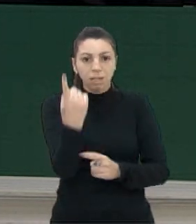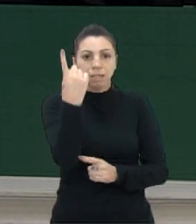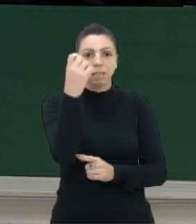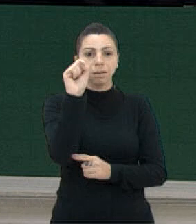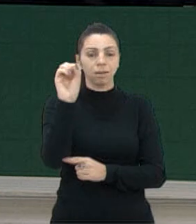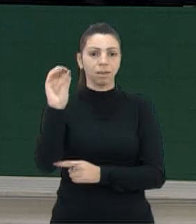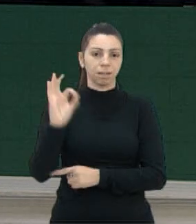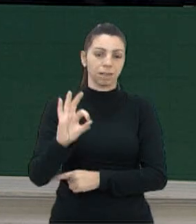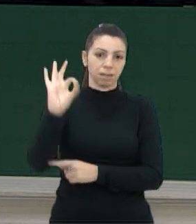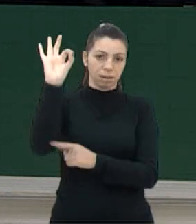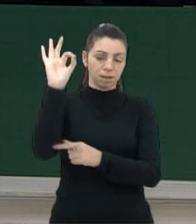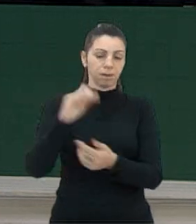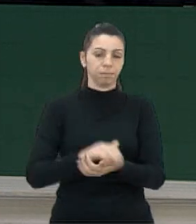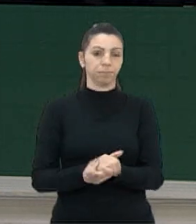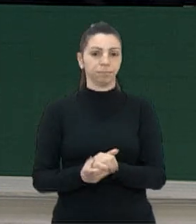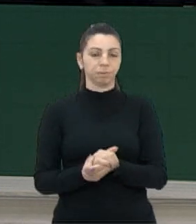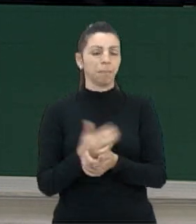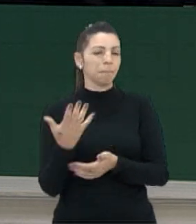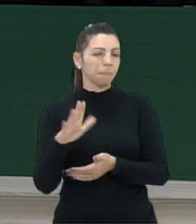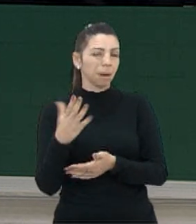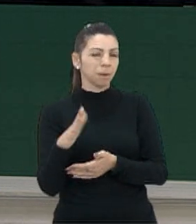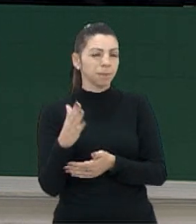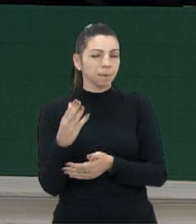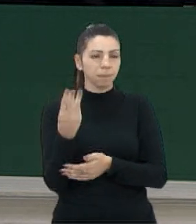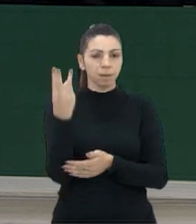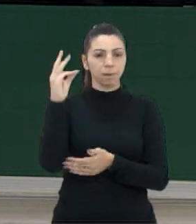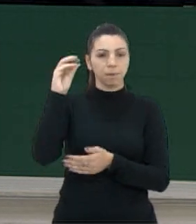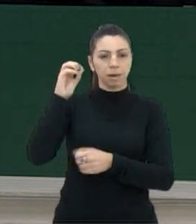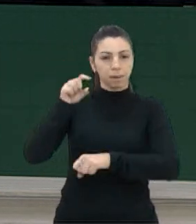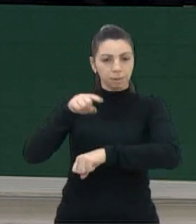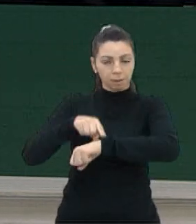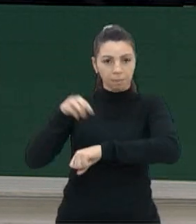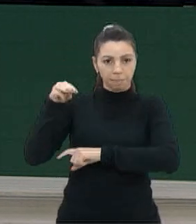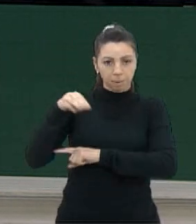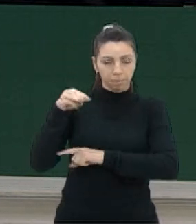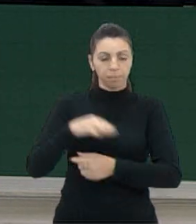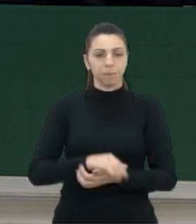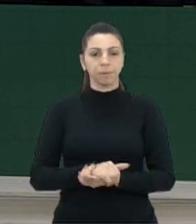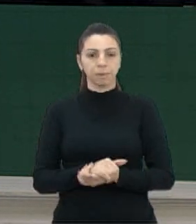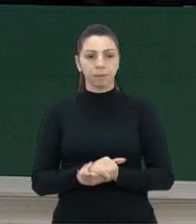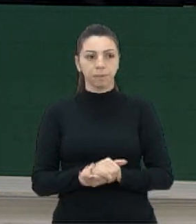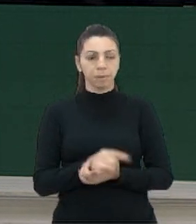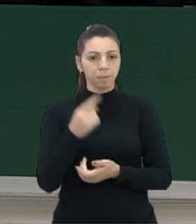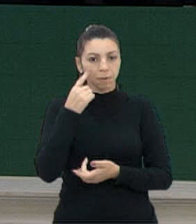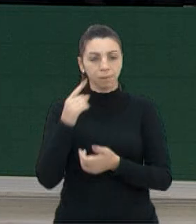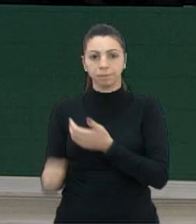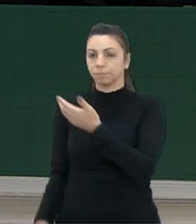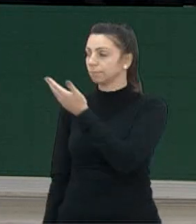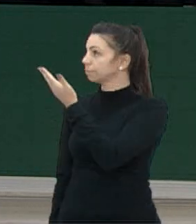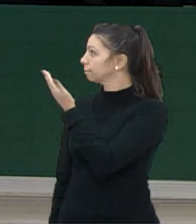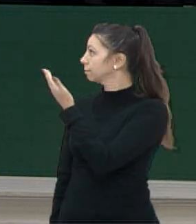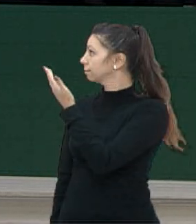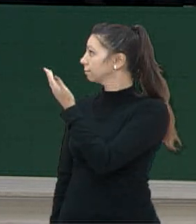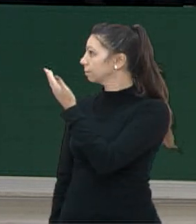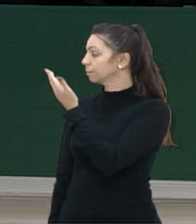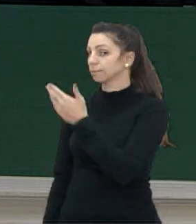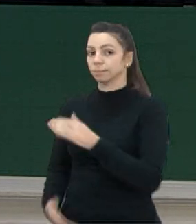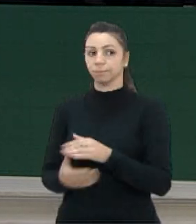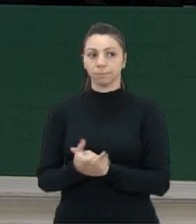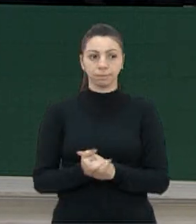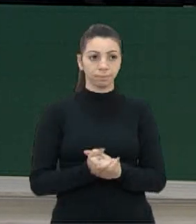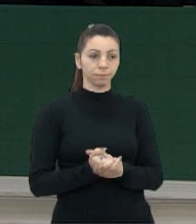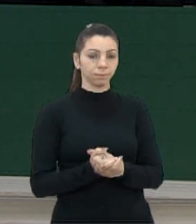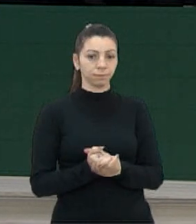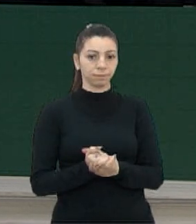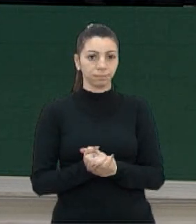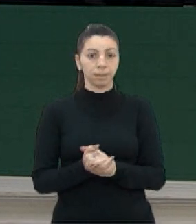pronto. Acontece que eu digo para você que essa receita aqui, ela dá muito certinho numa forma que tem um diâmetro